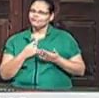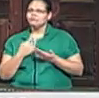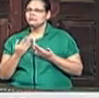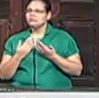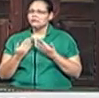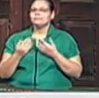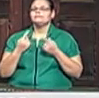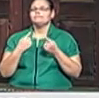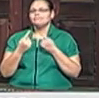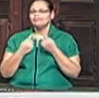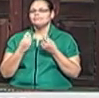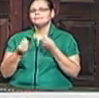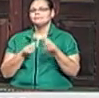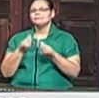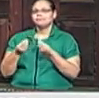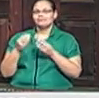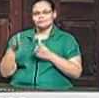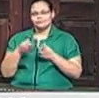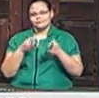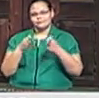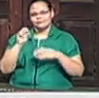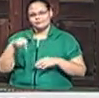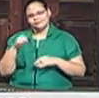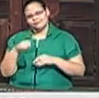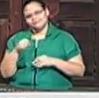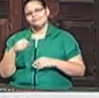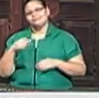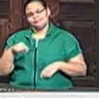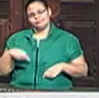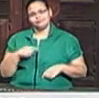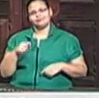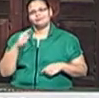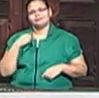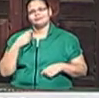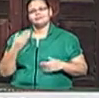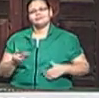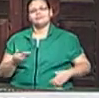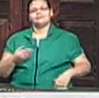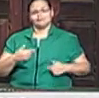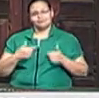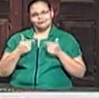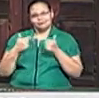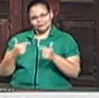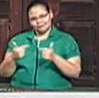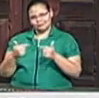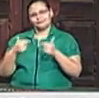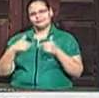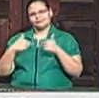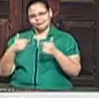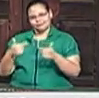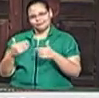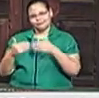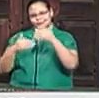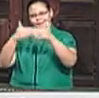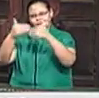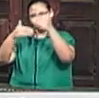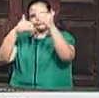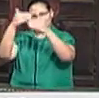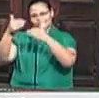termo na direção de 5%, e assim a gente veio avançando, avançando e avançando.